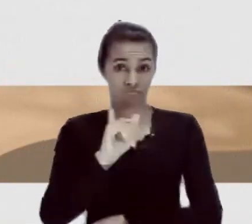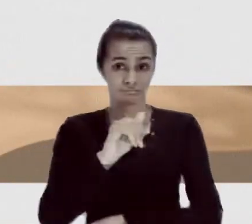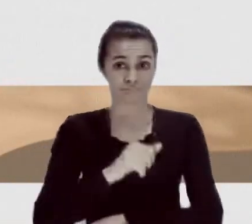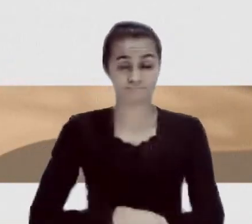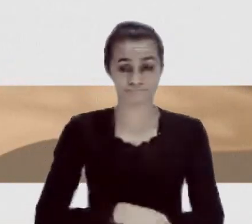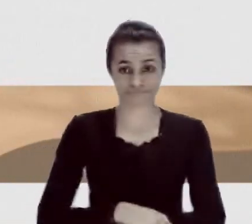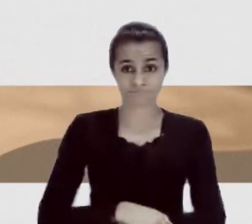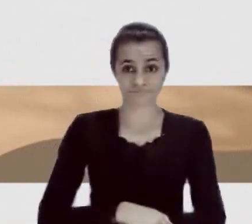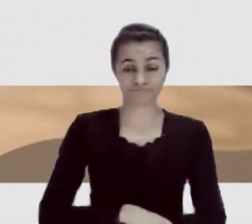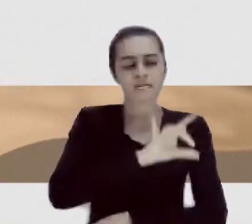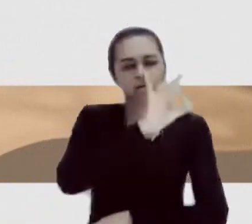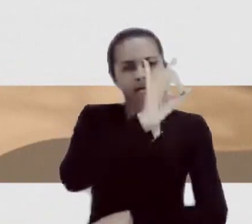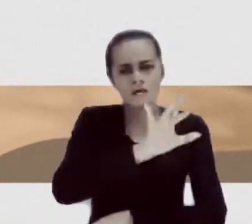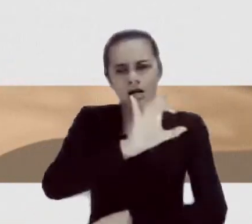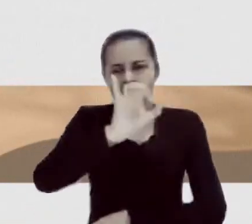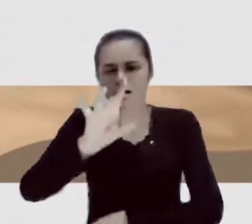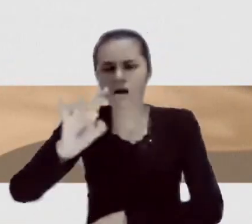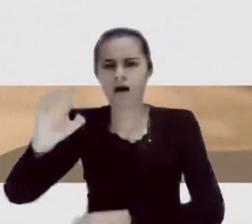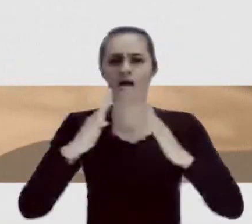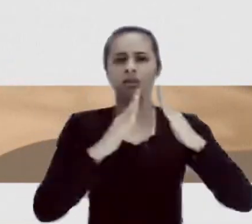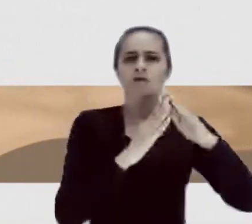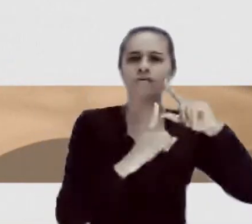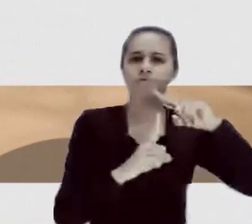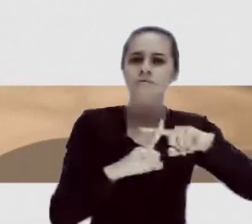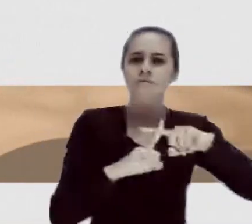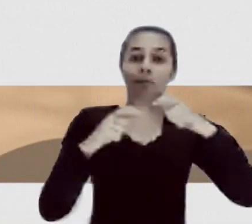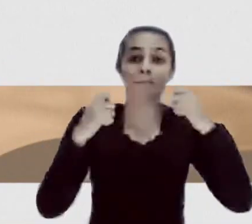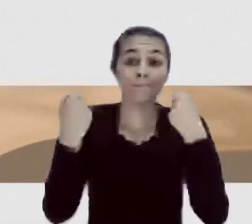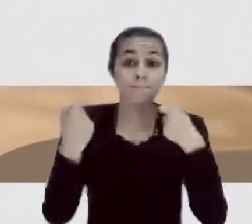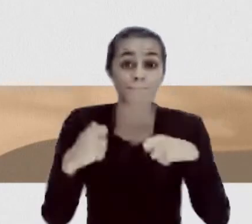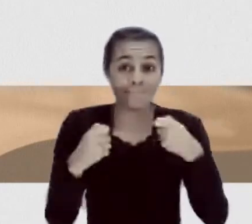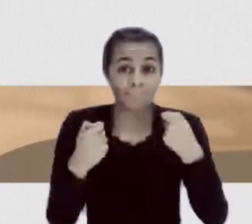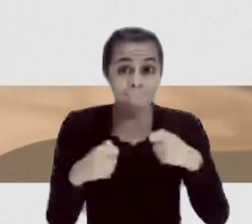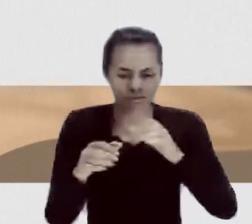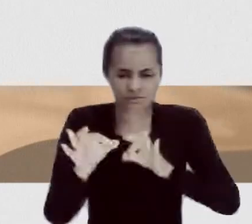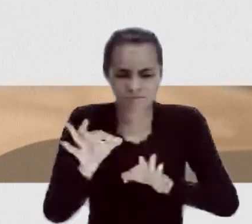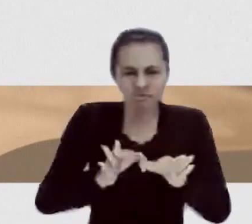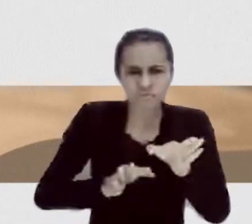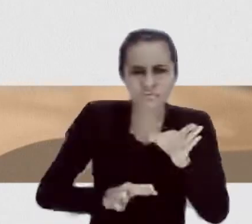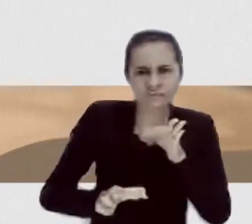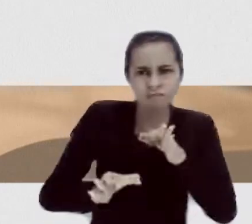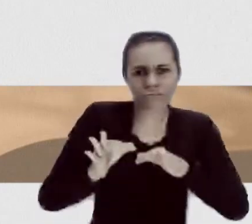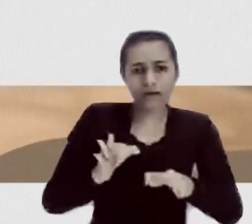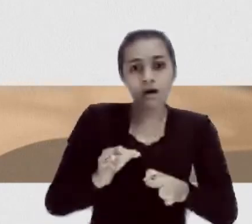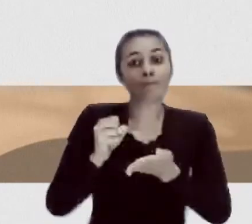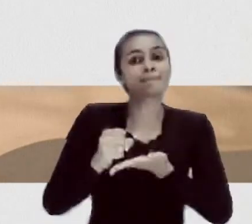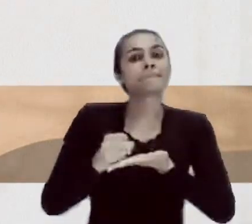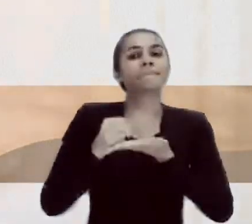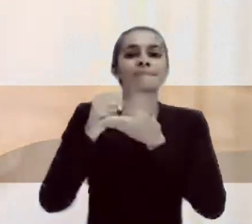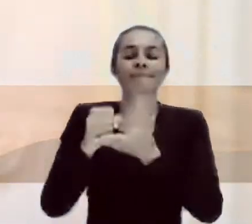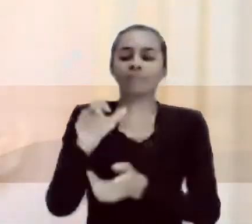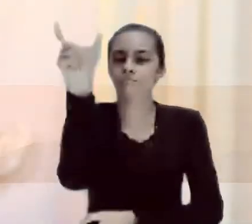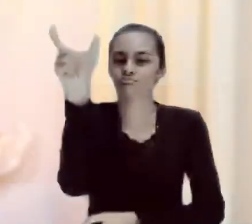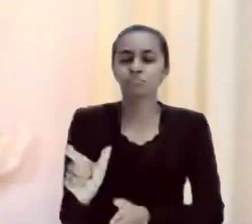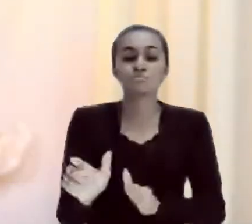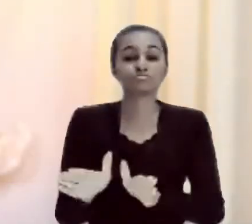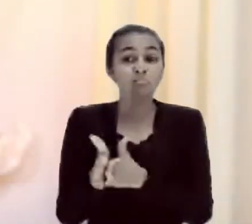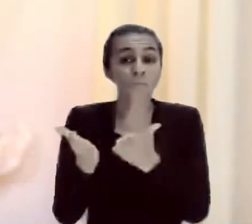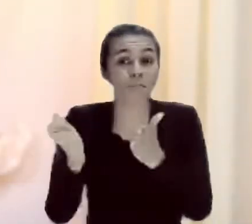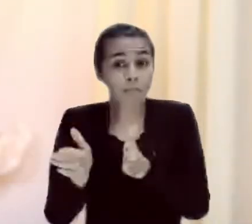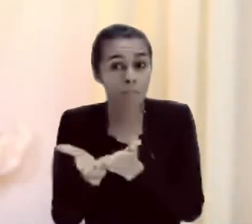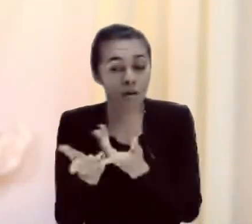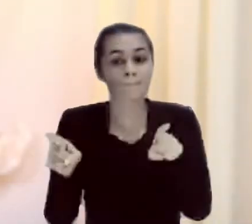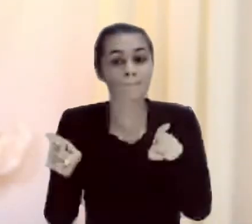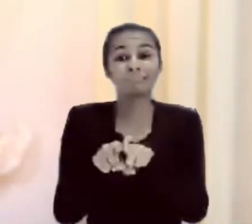arranjos cuidadosos e judiciosos para o cuidado dos pobres e enfermos.